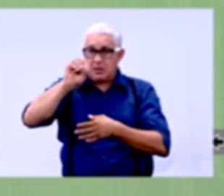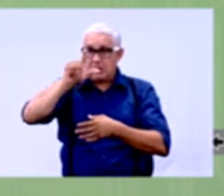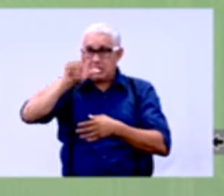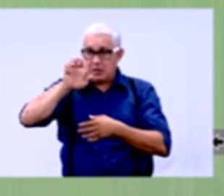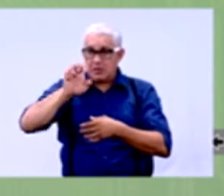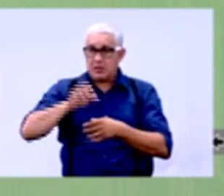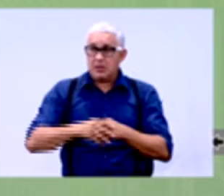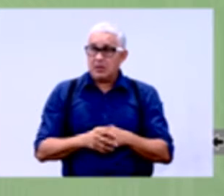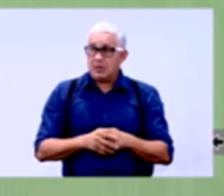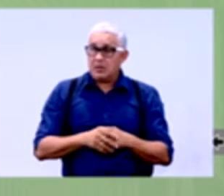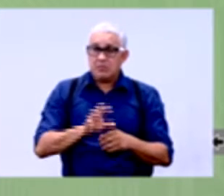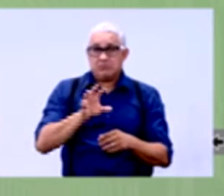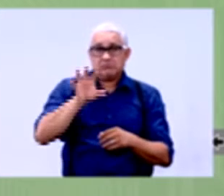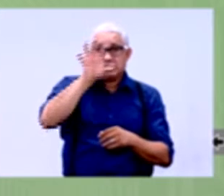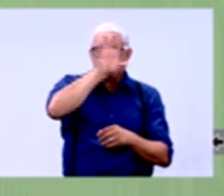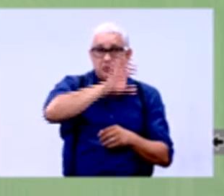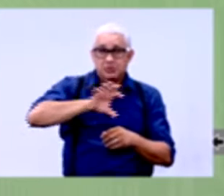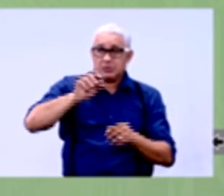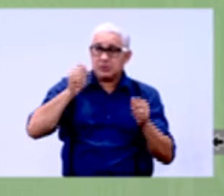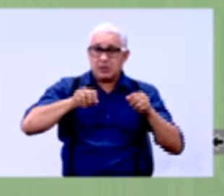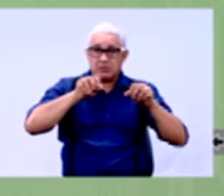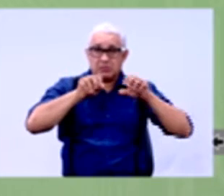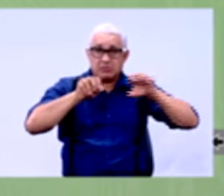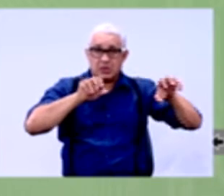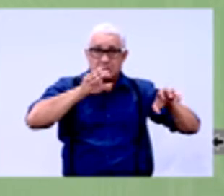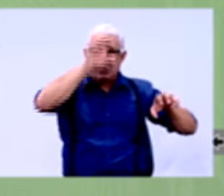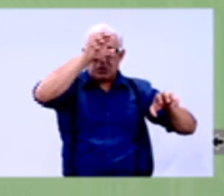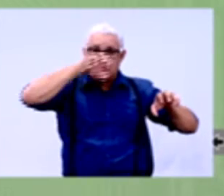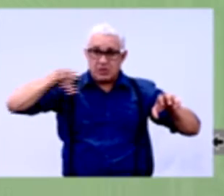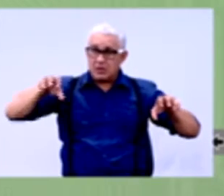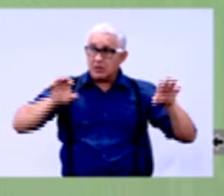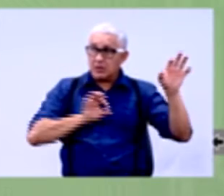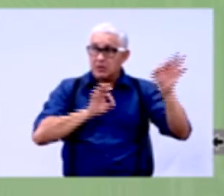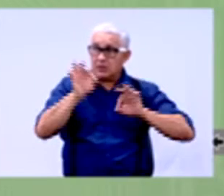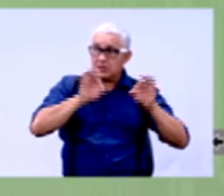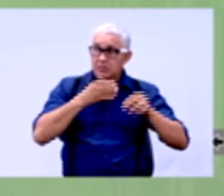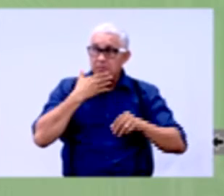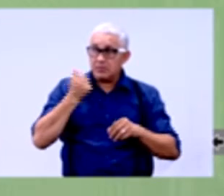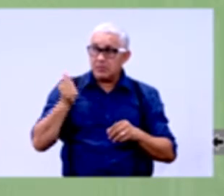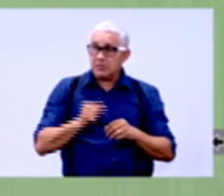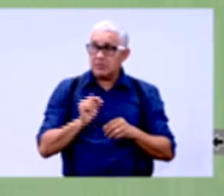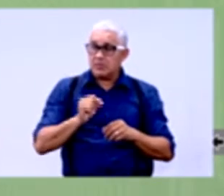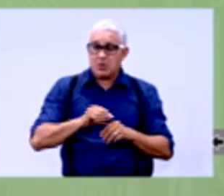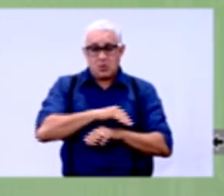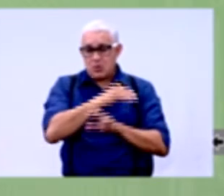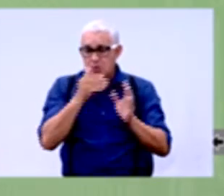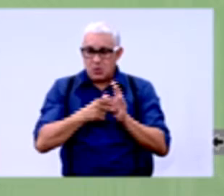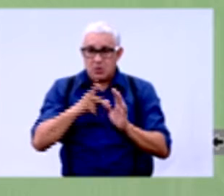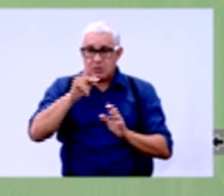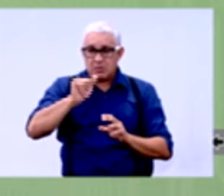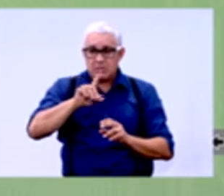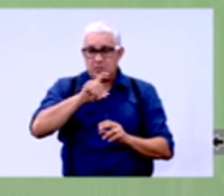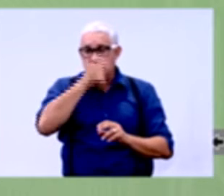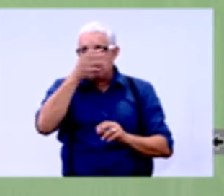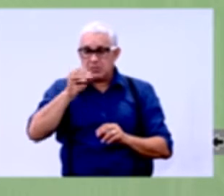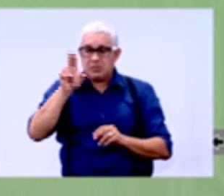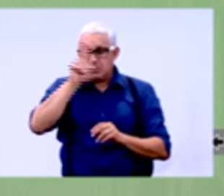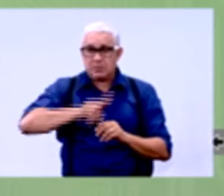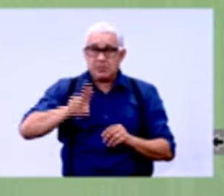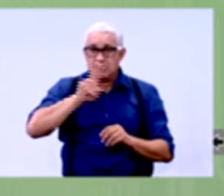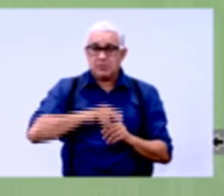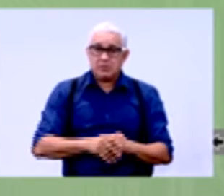dessa forma, nós conseguimos separar e organizar melhor. Então, todos os padrões que são utilizados